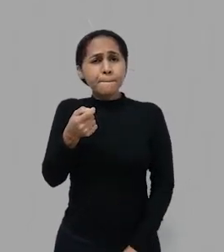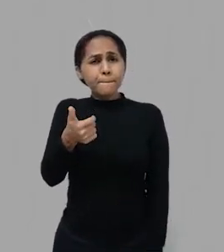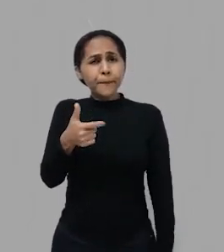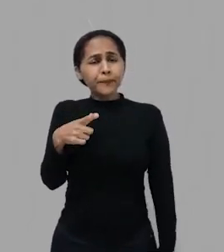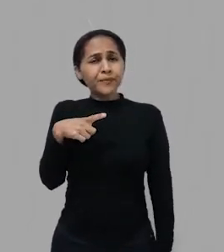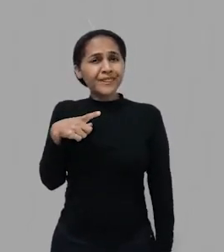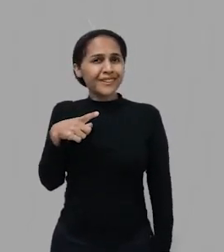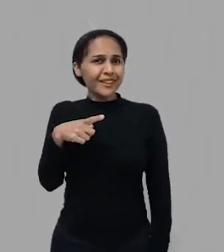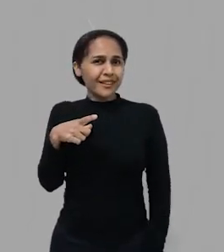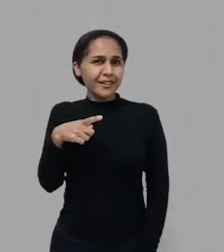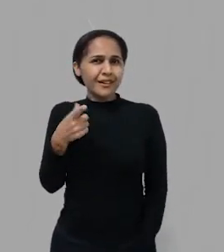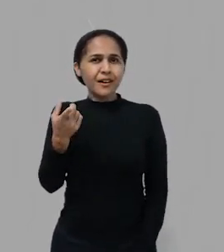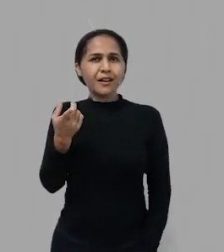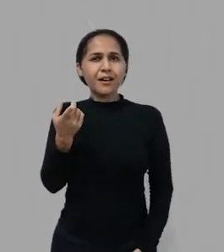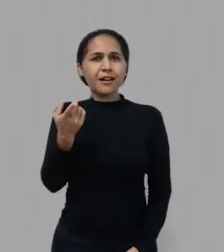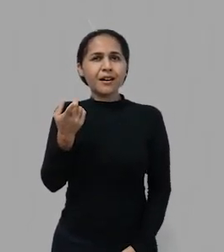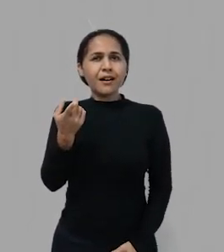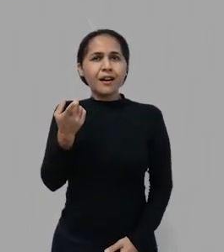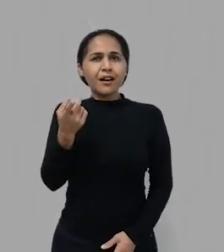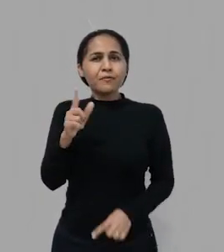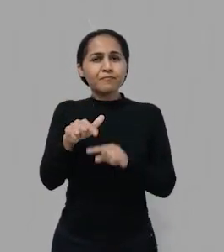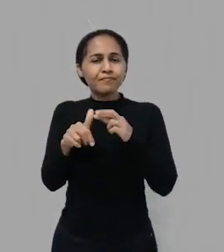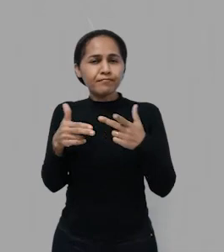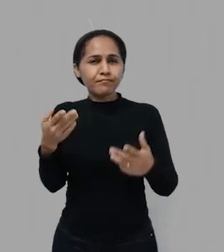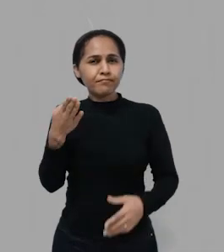aquela atividade biológica